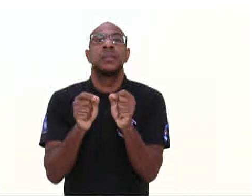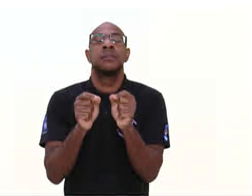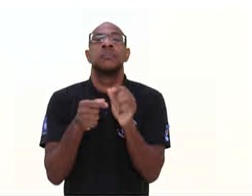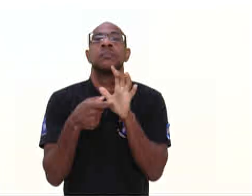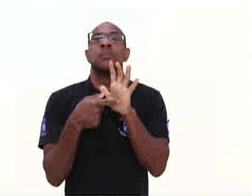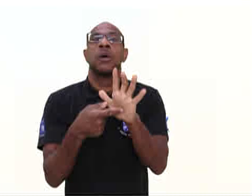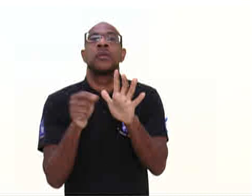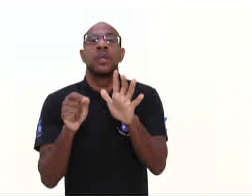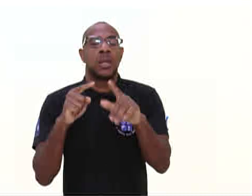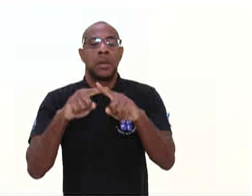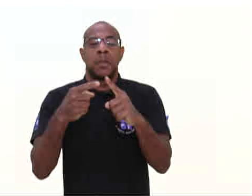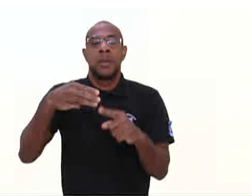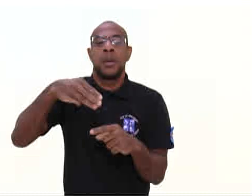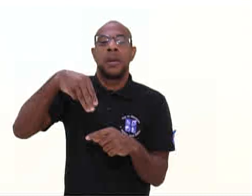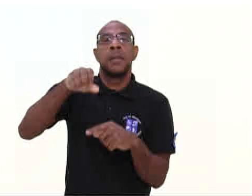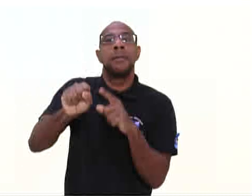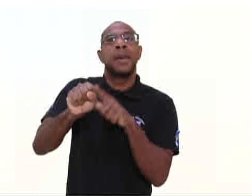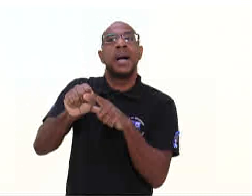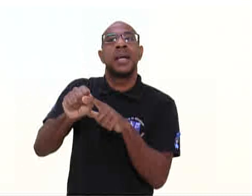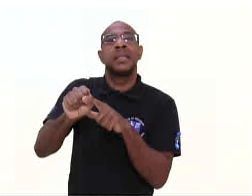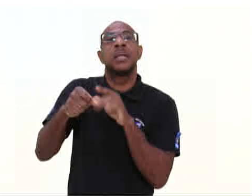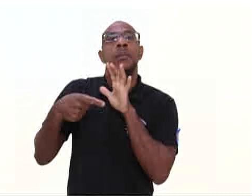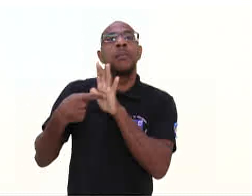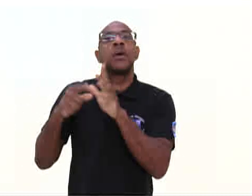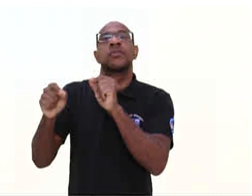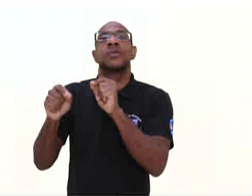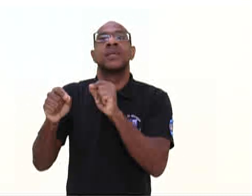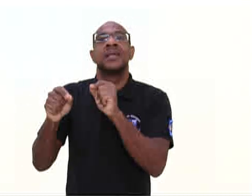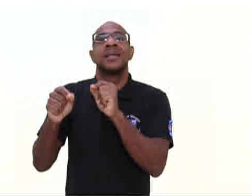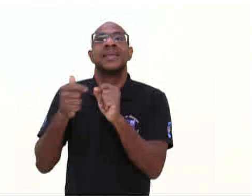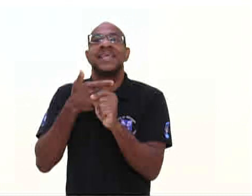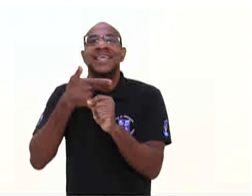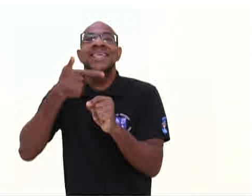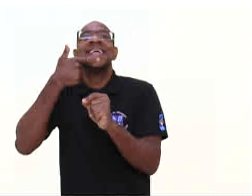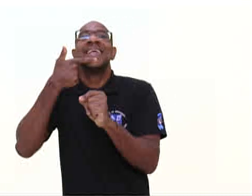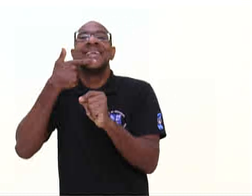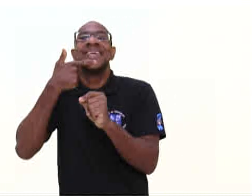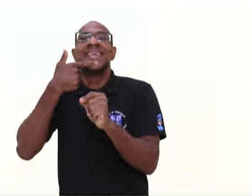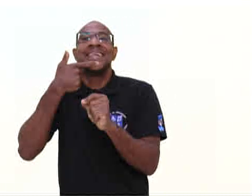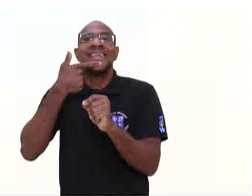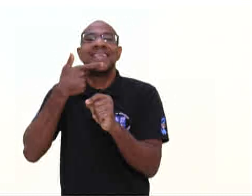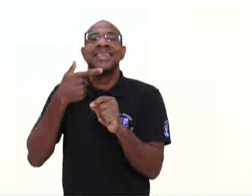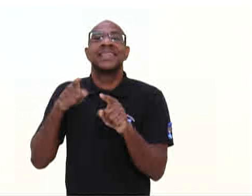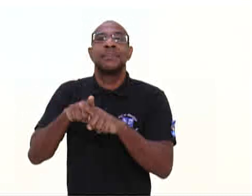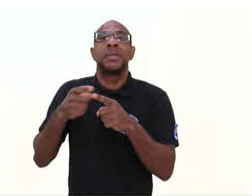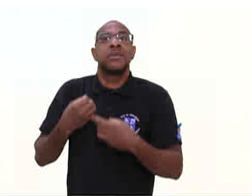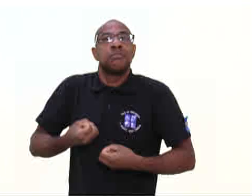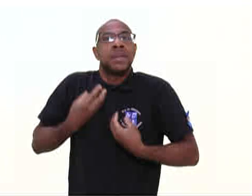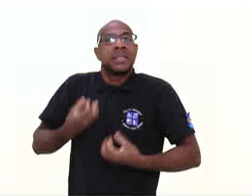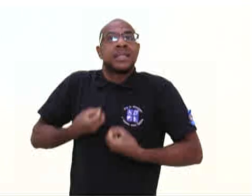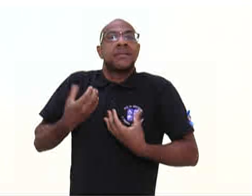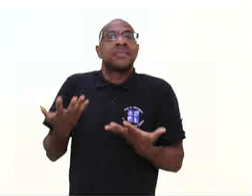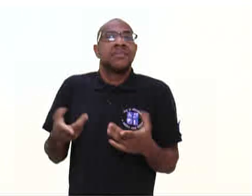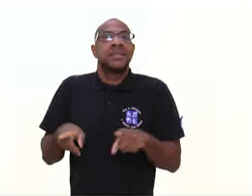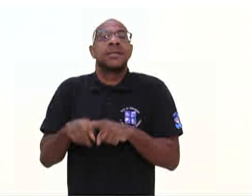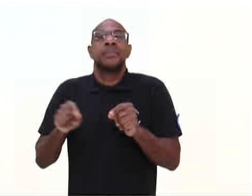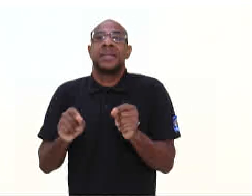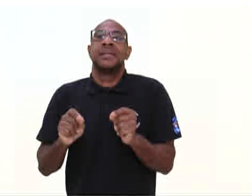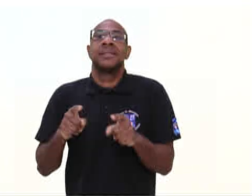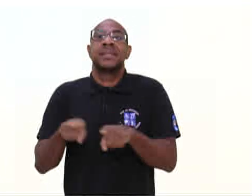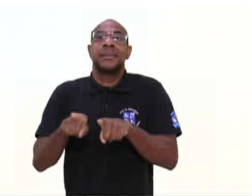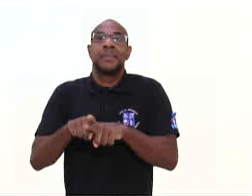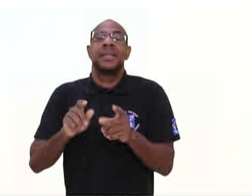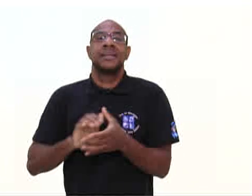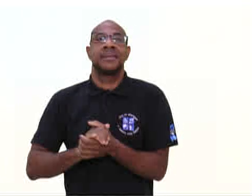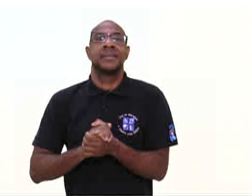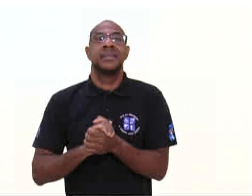intensificador mais, produzem o efeito de humor, de quebra de expectativa e de ironia, pois implicitamente o